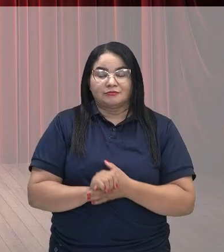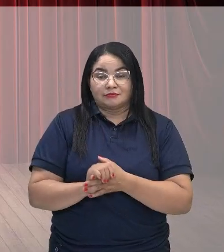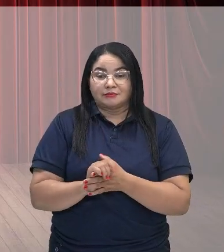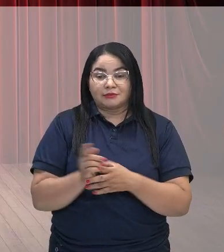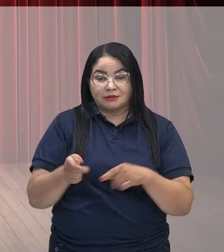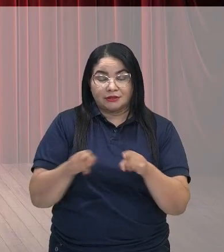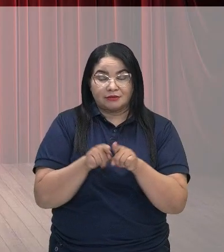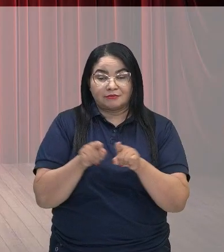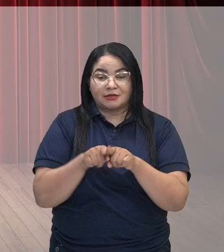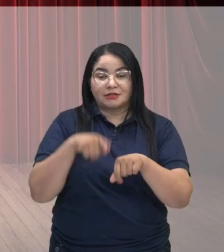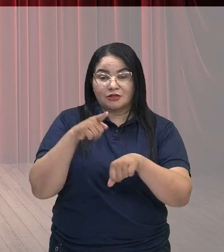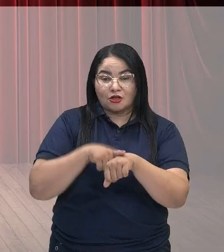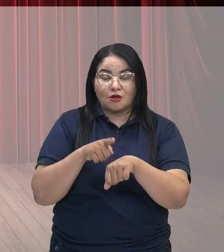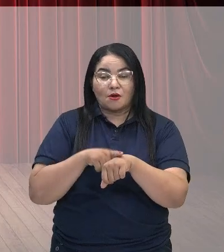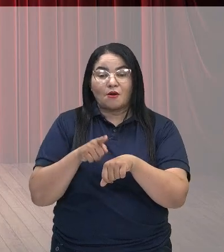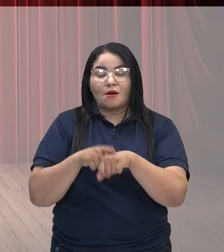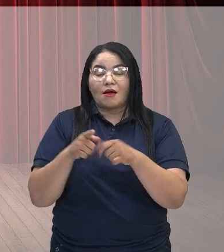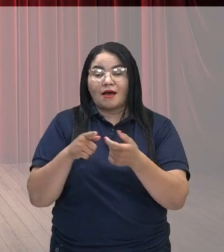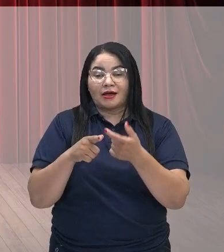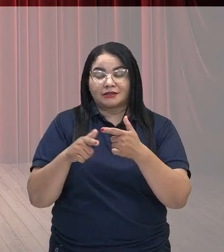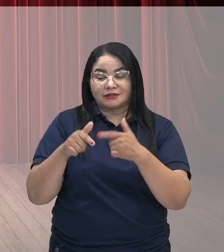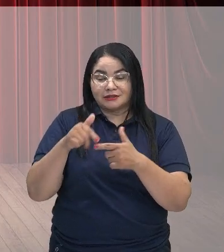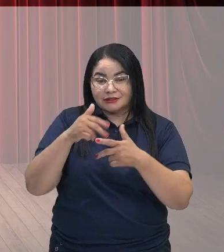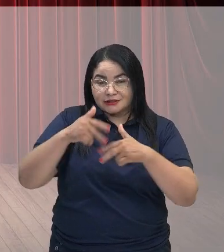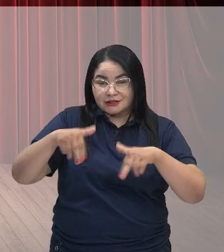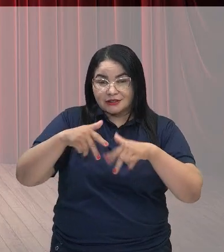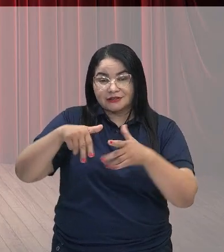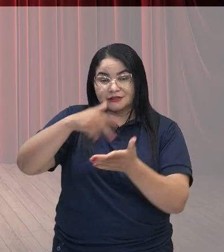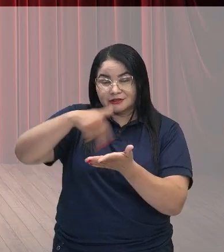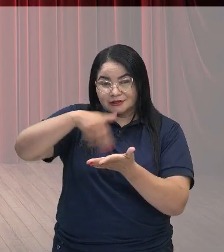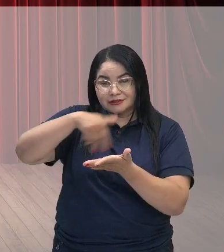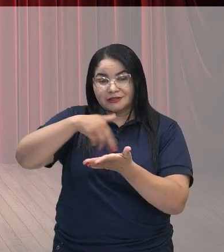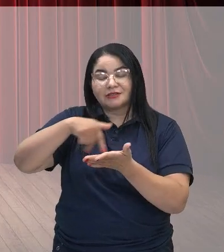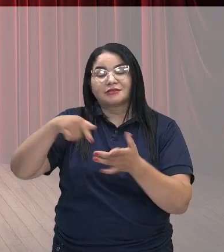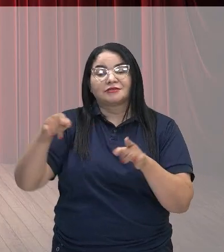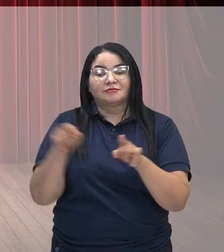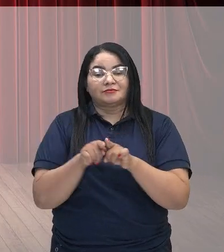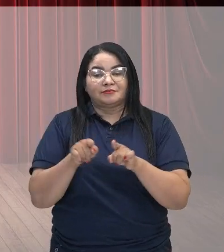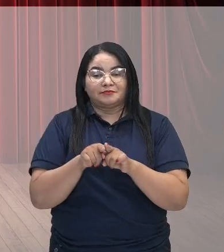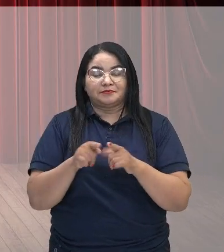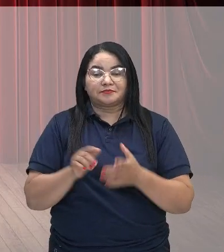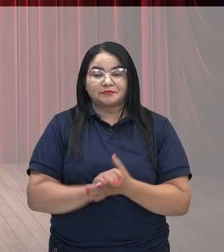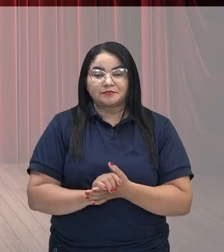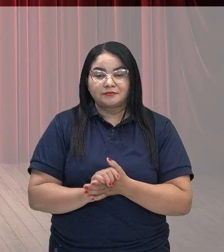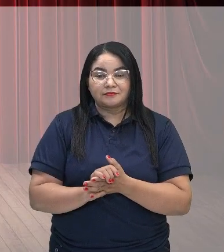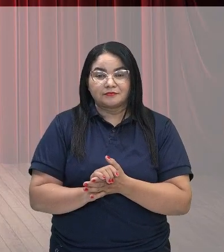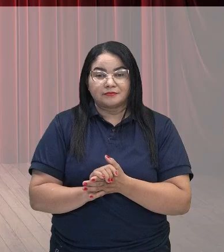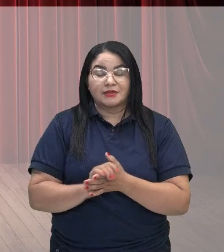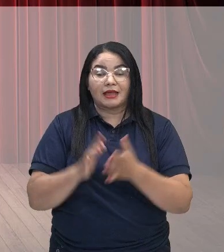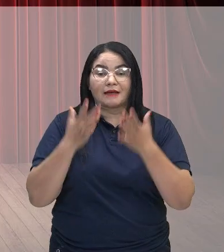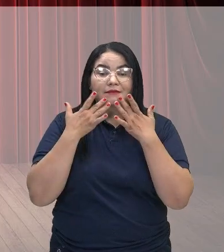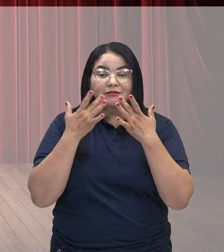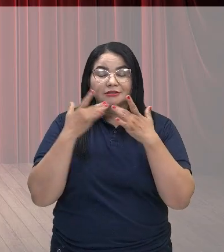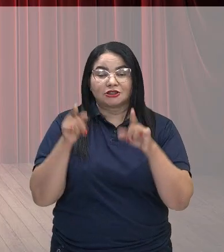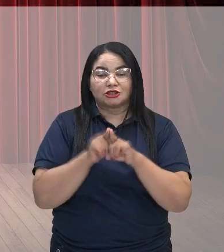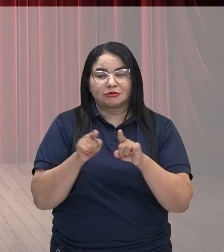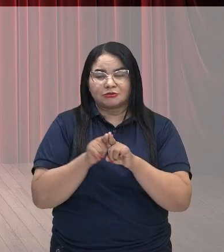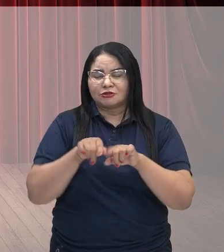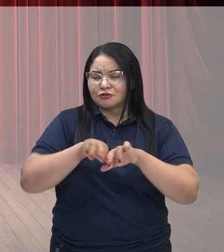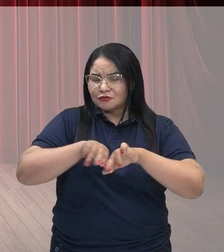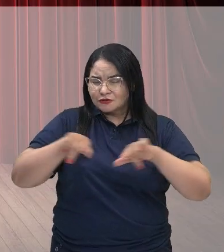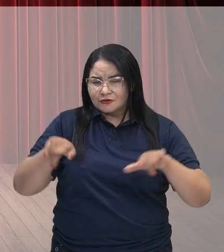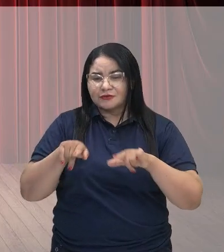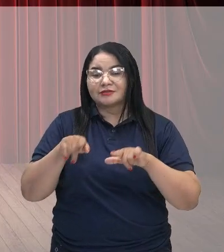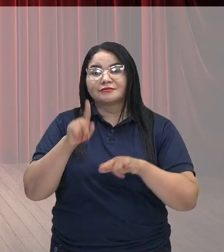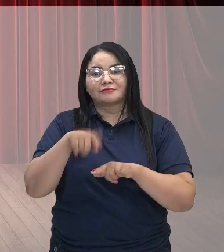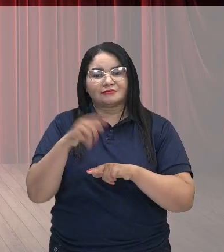de dança clássica, também na apresentação por exemplo, de gêneros teatrais. Então, é muito